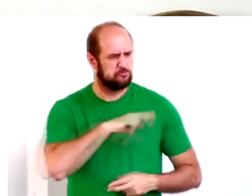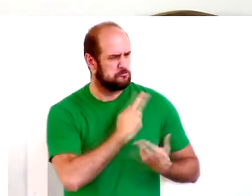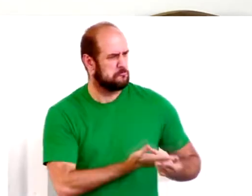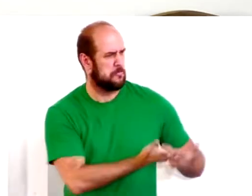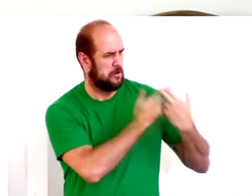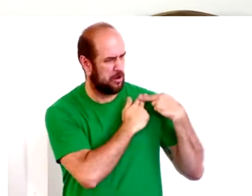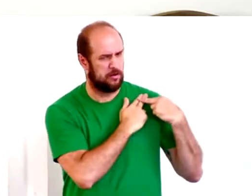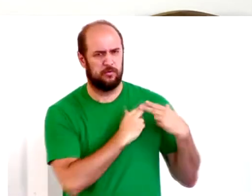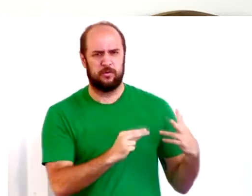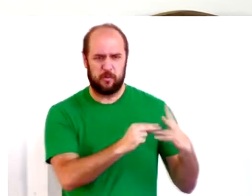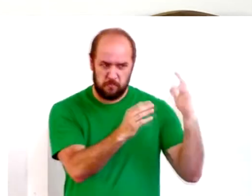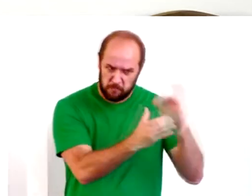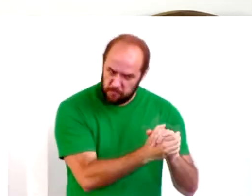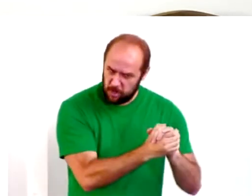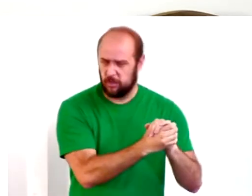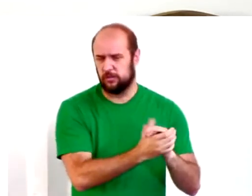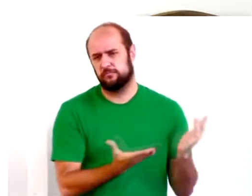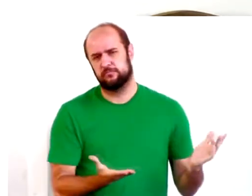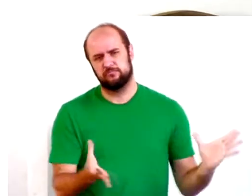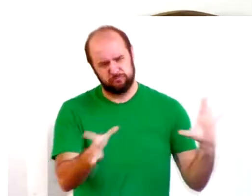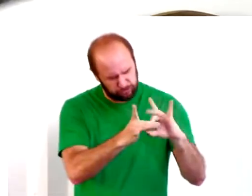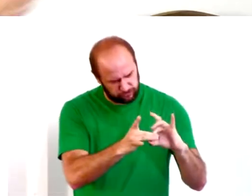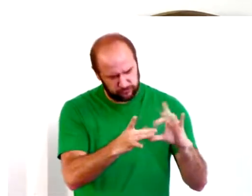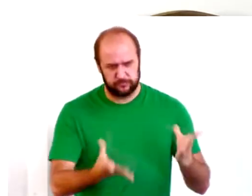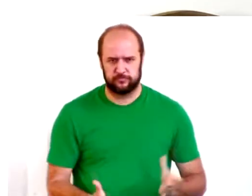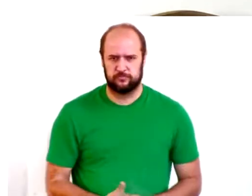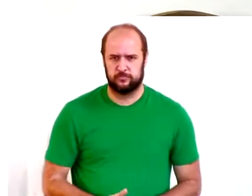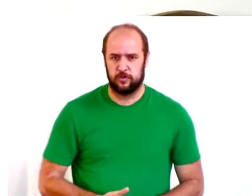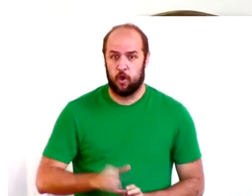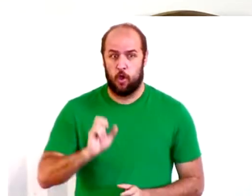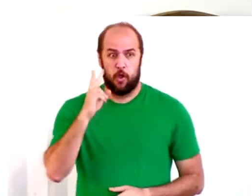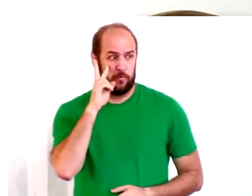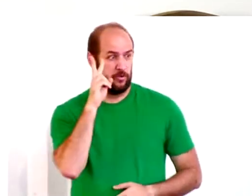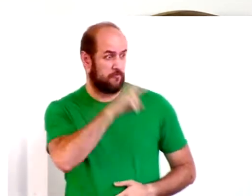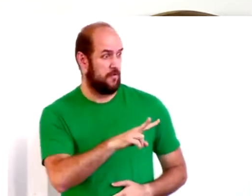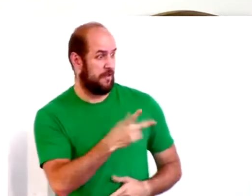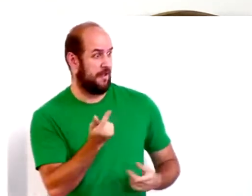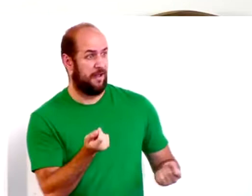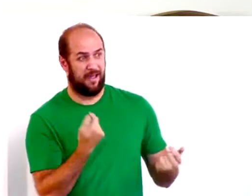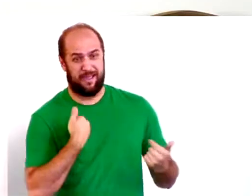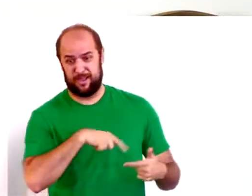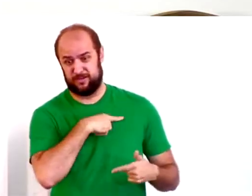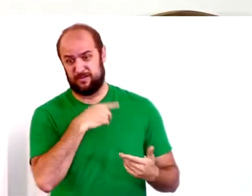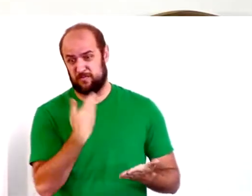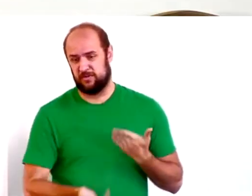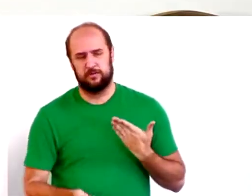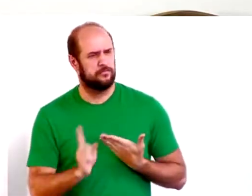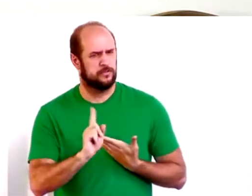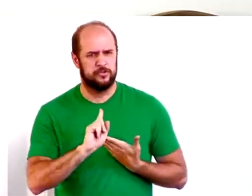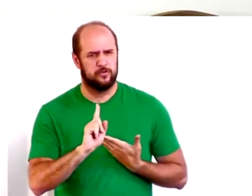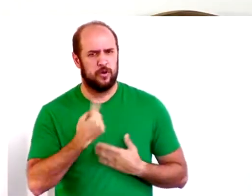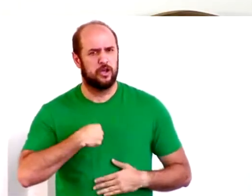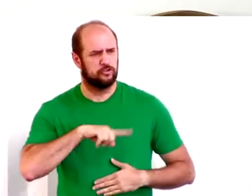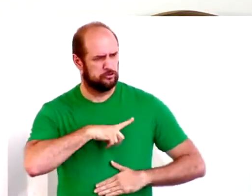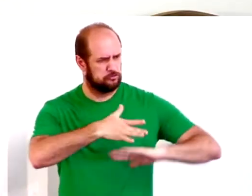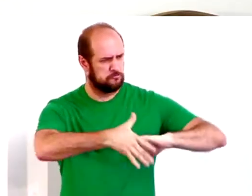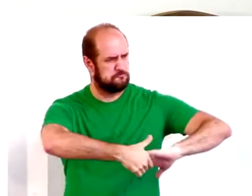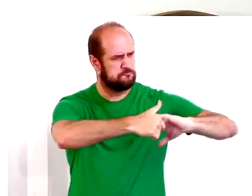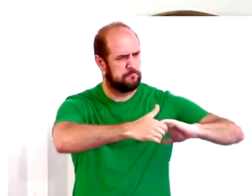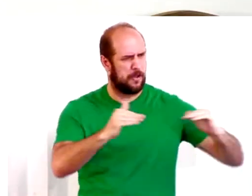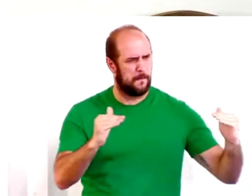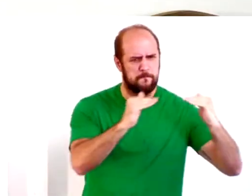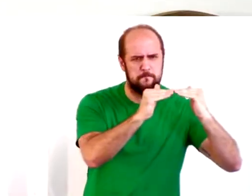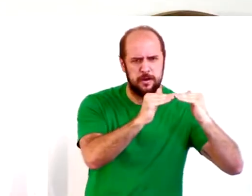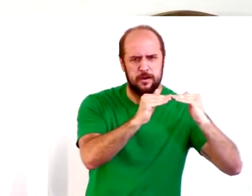com o nosso cônjuge. Não é porque se descobrir vamos perder coisas, é porque nós temos um acordo. Por que é